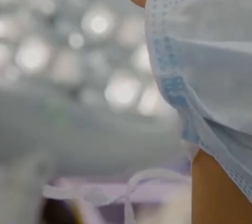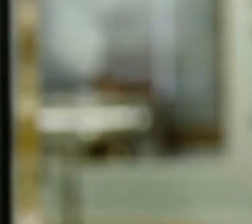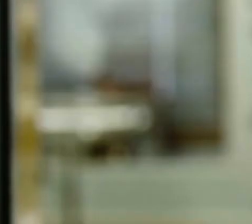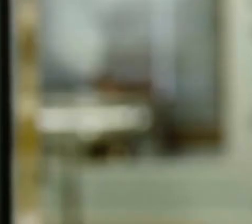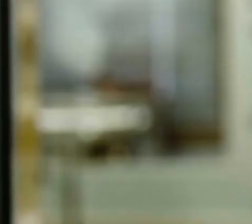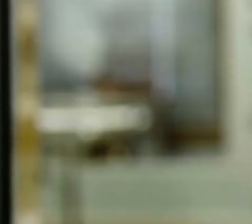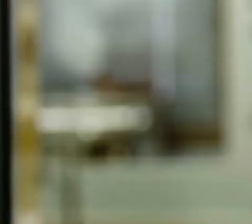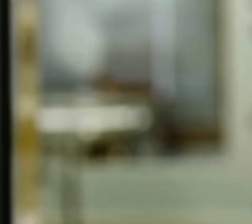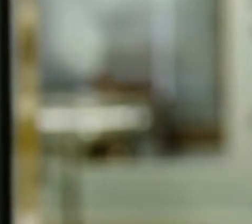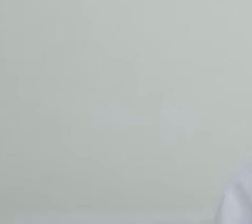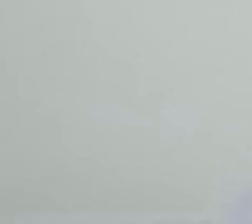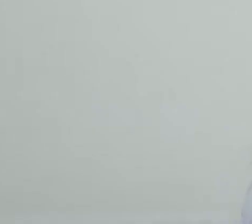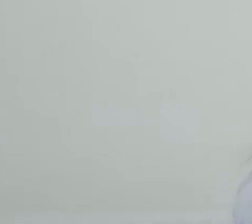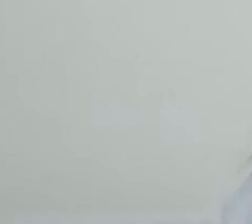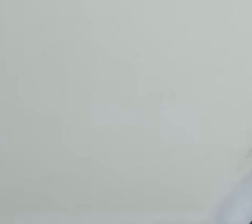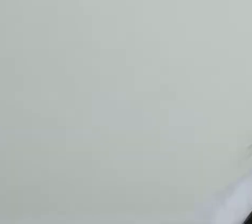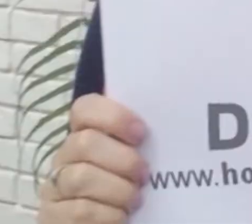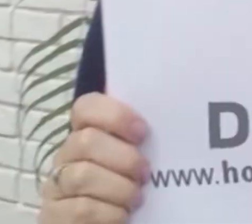parar.